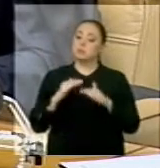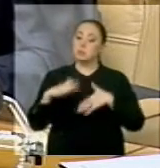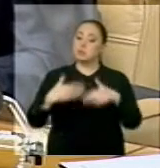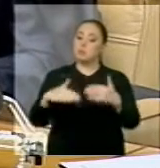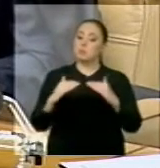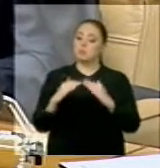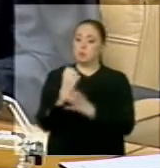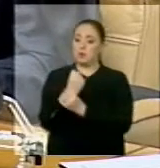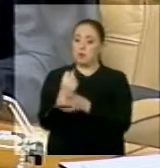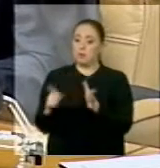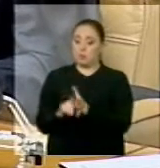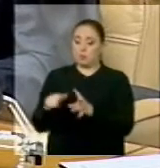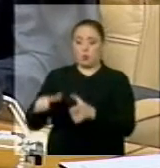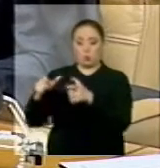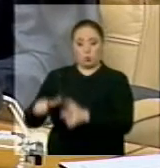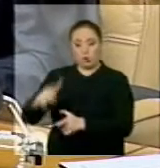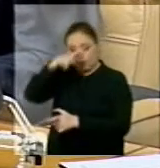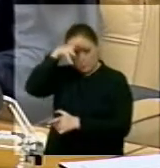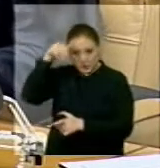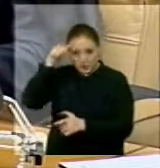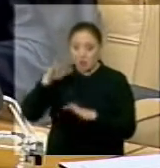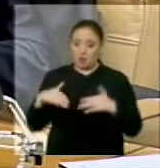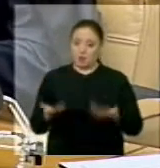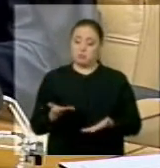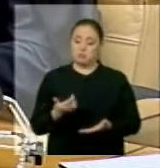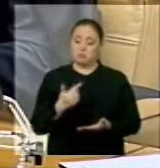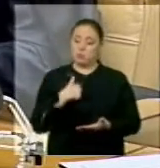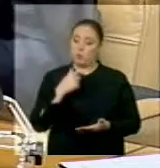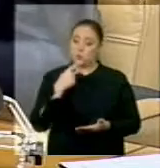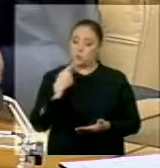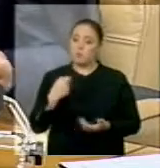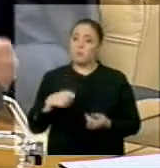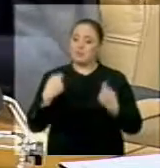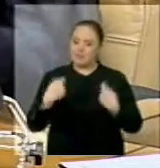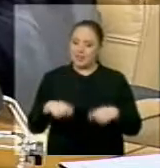região. Portanto, entendo fazer-se necessário conjugar os